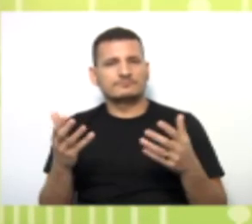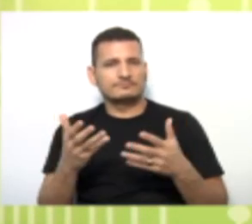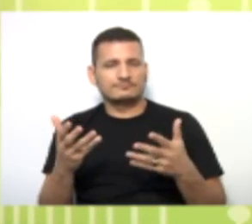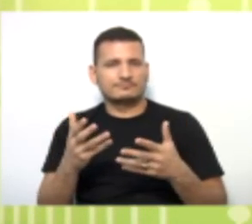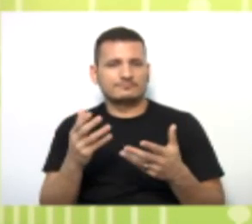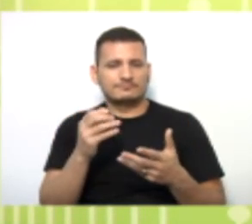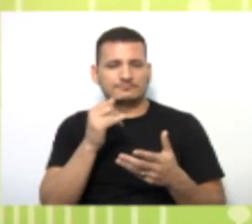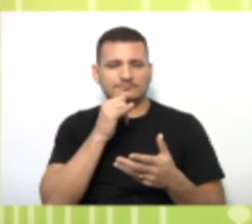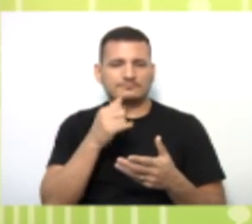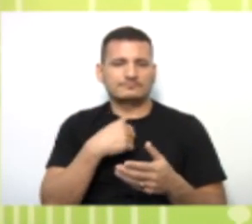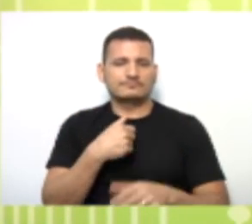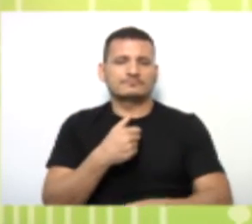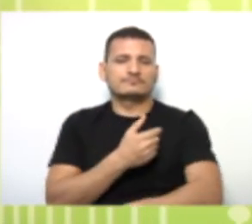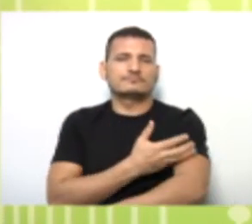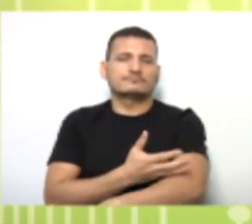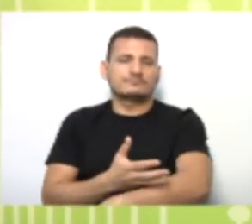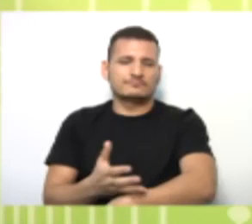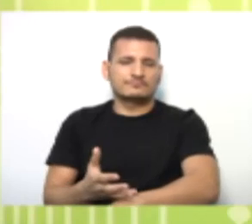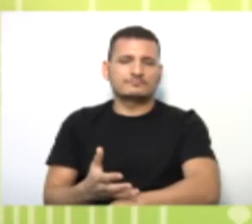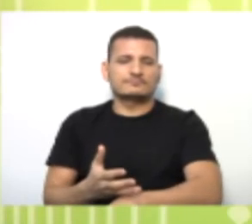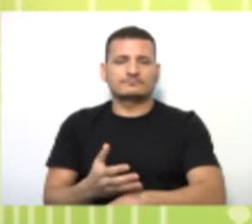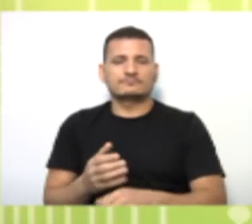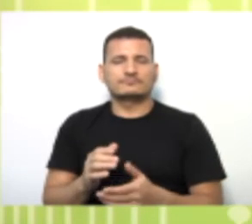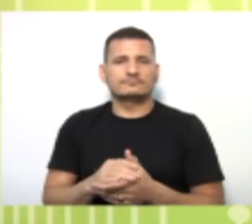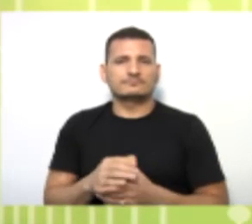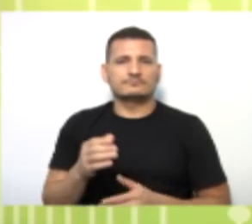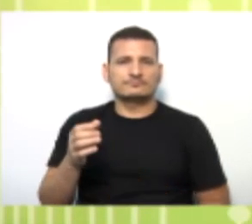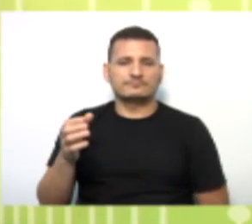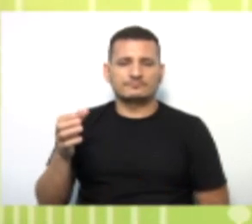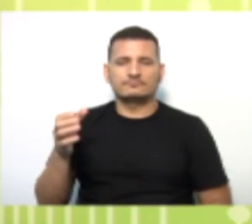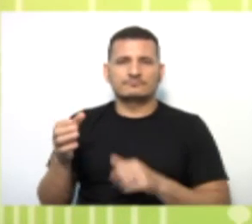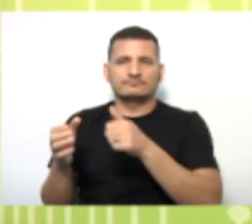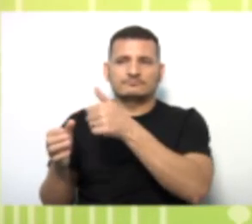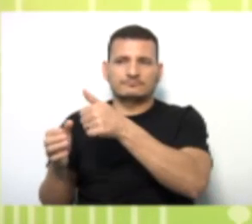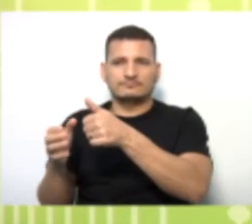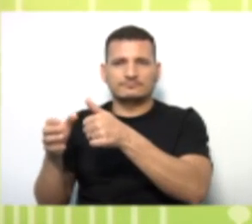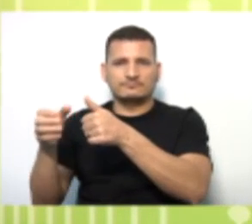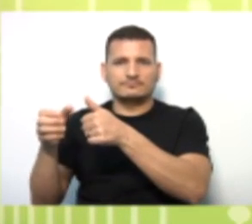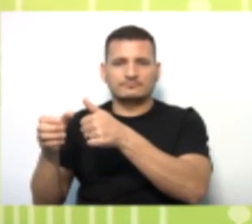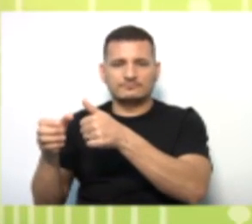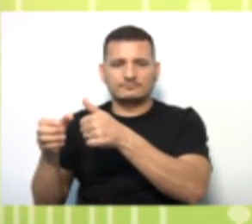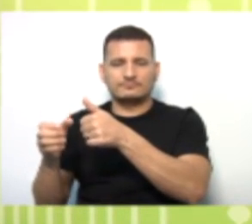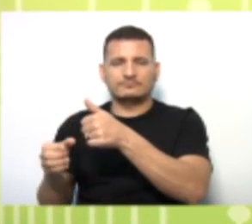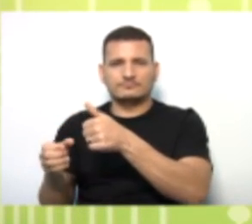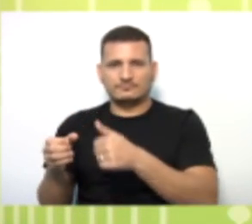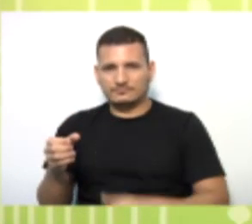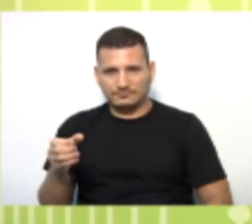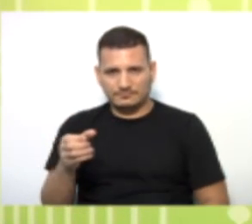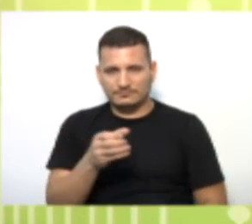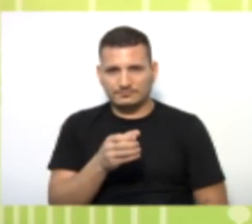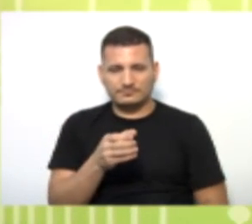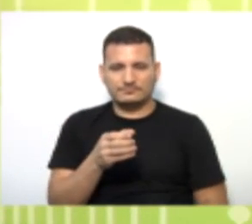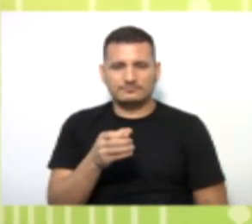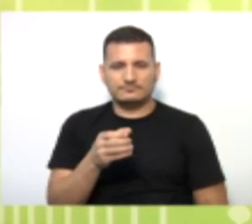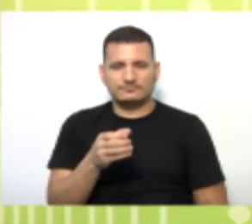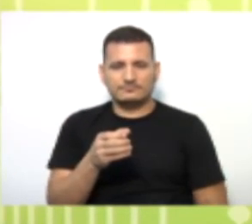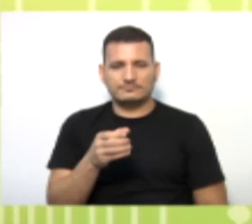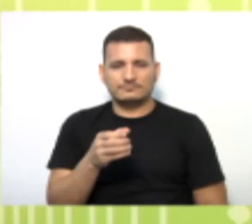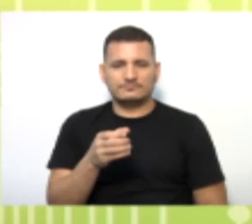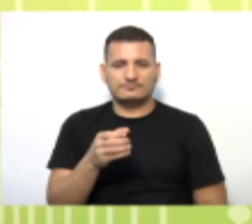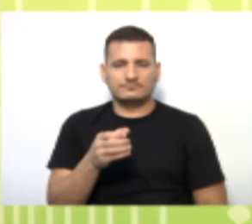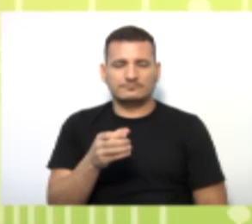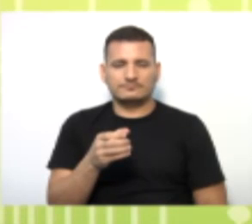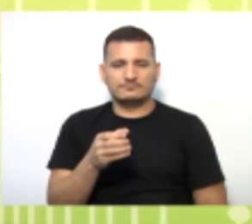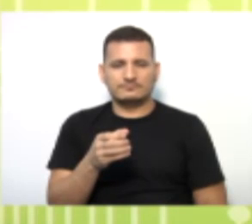sou acostumado a pegar lá naquela parede, apertar no botão e o copo vem nas minhas mãos. Mas quando